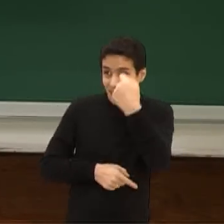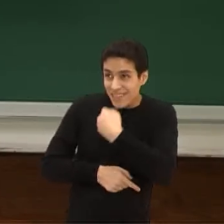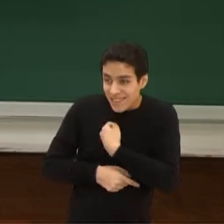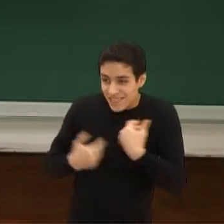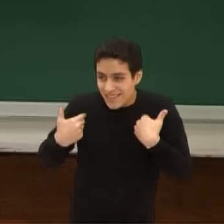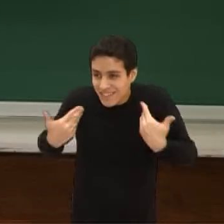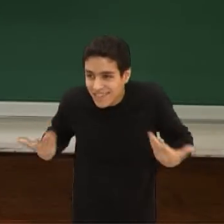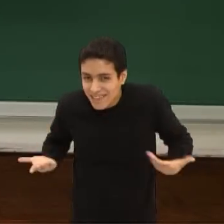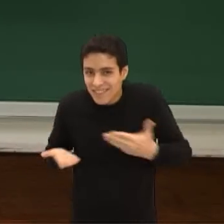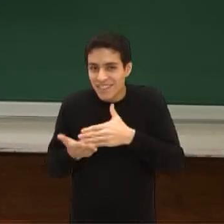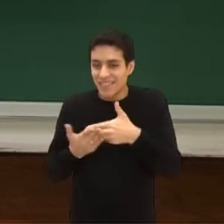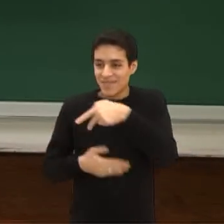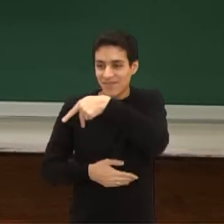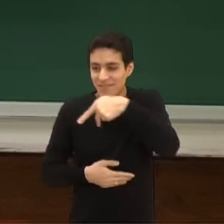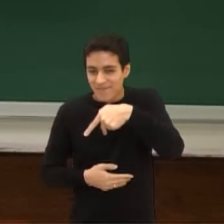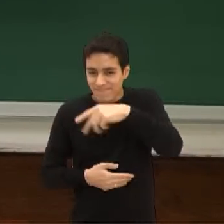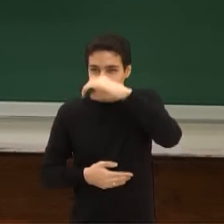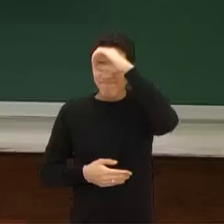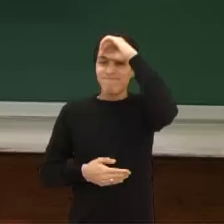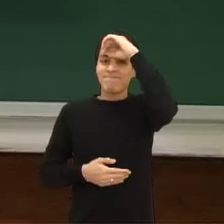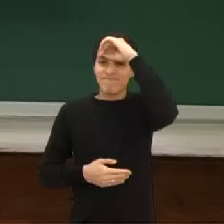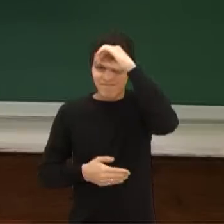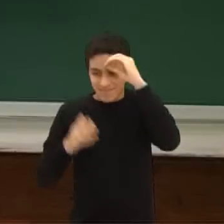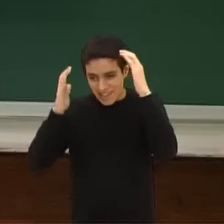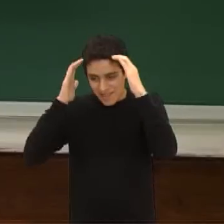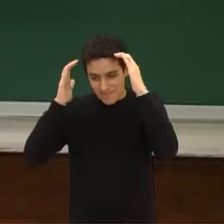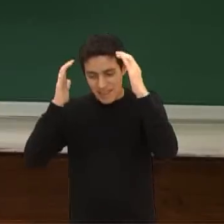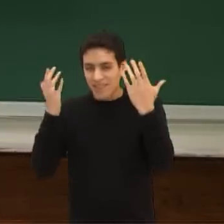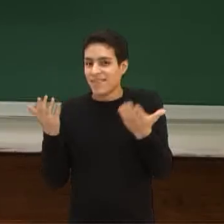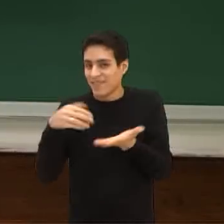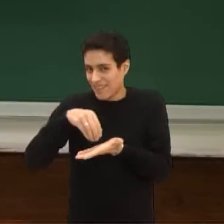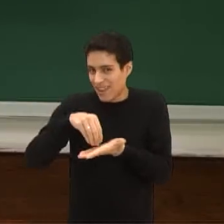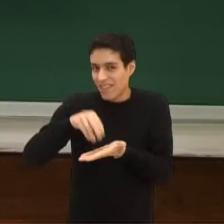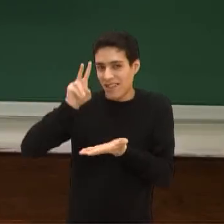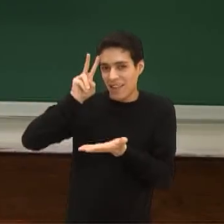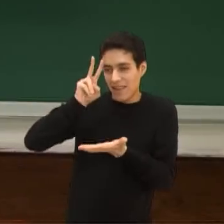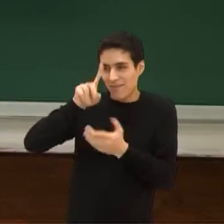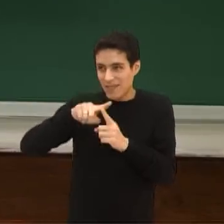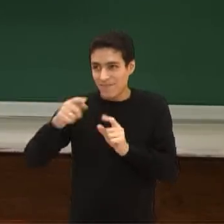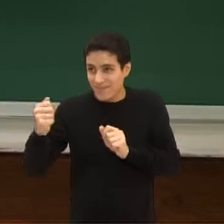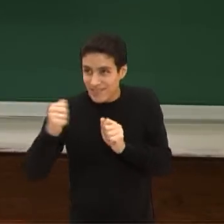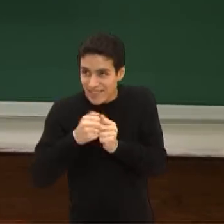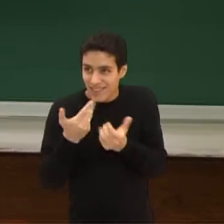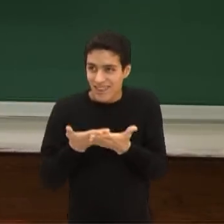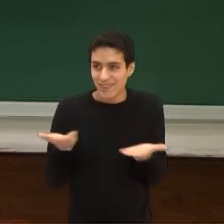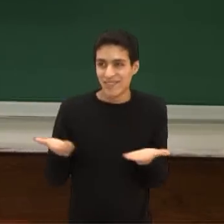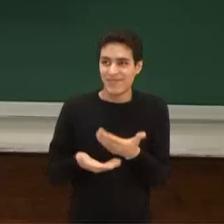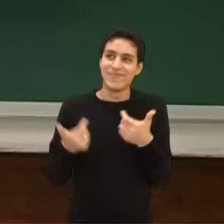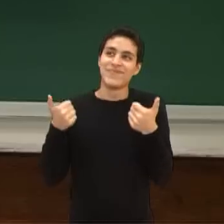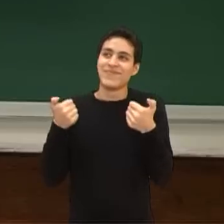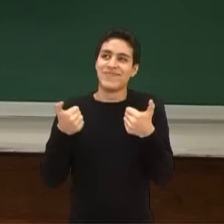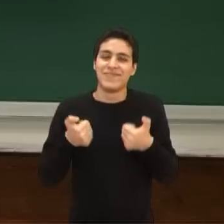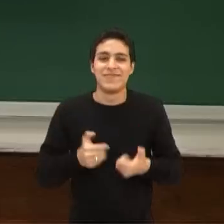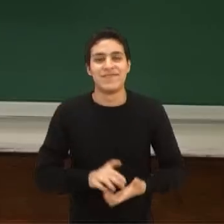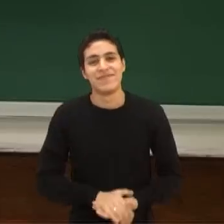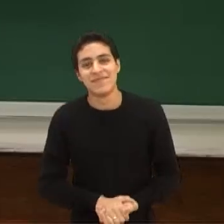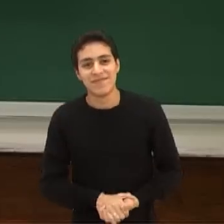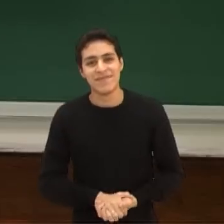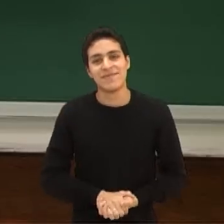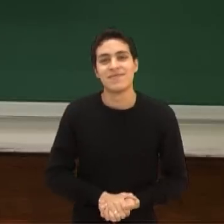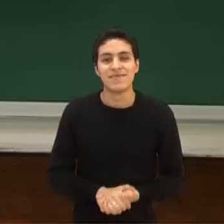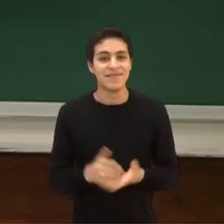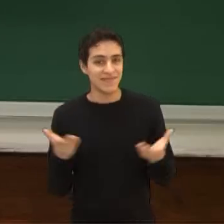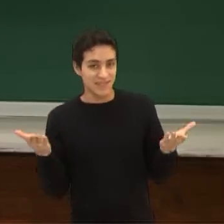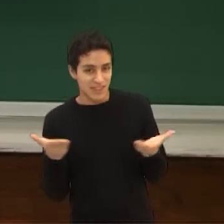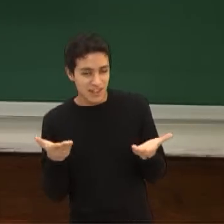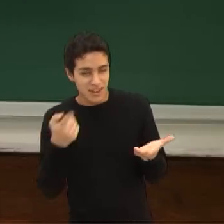Esqueci, professora, às vezes a cabecinha não funciona. Mas vamos junto na aula de hoje, tá bom? Então,